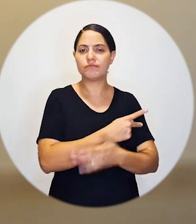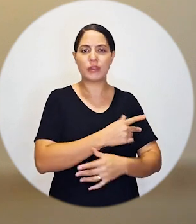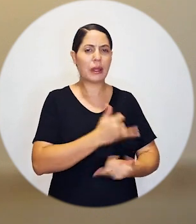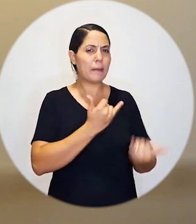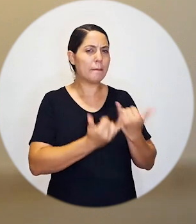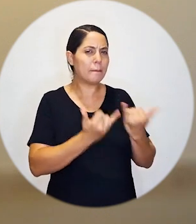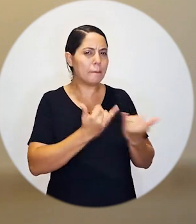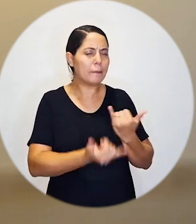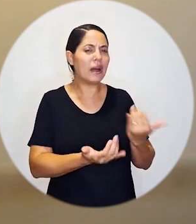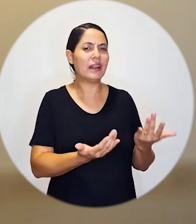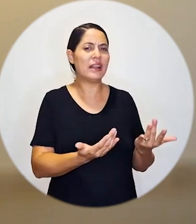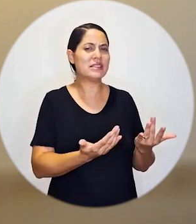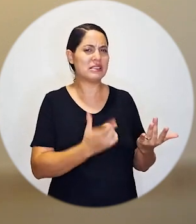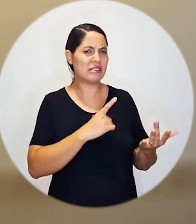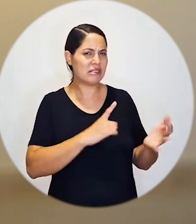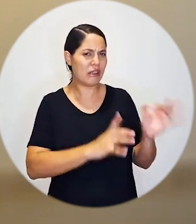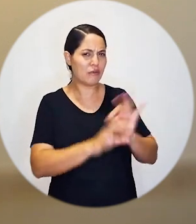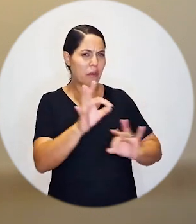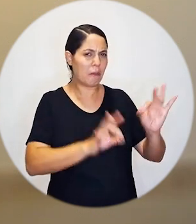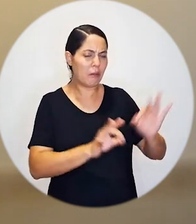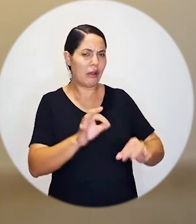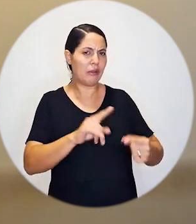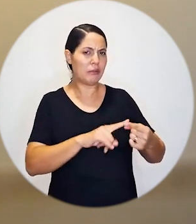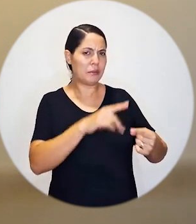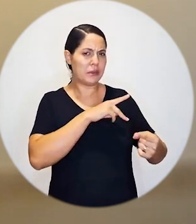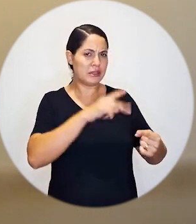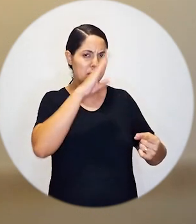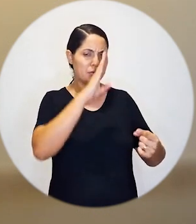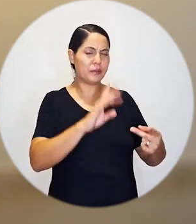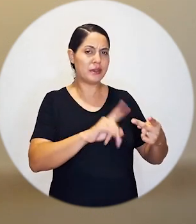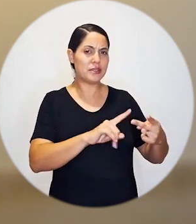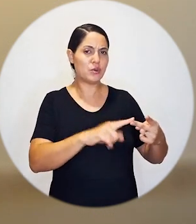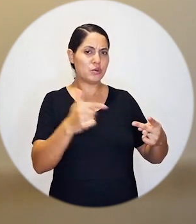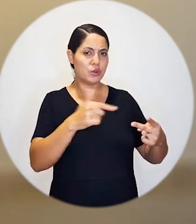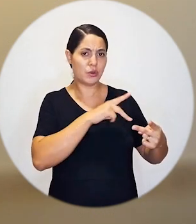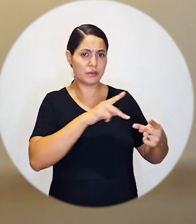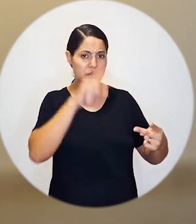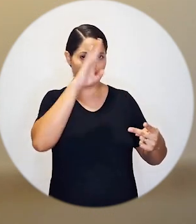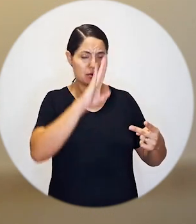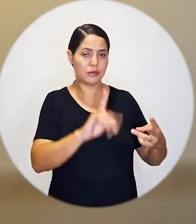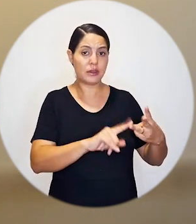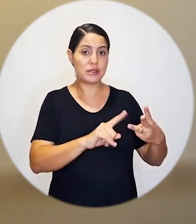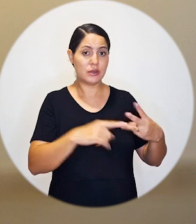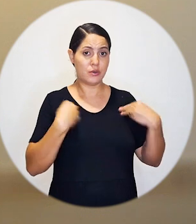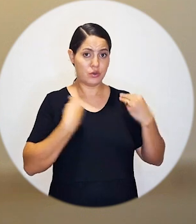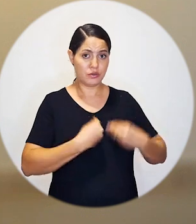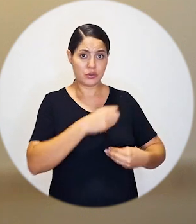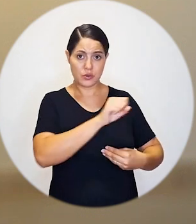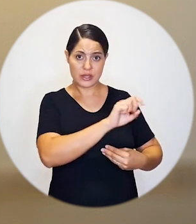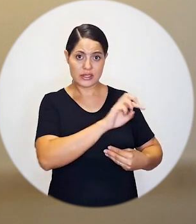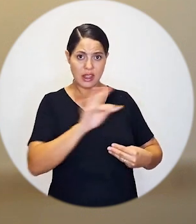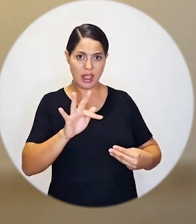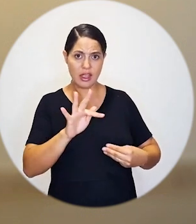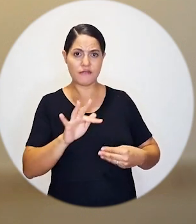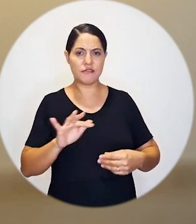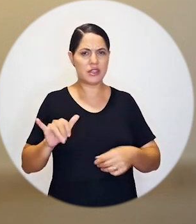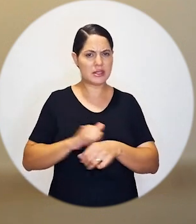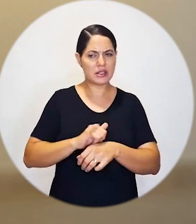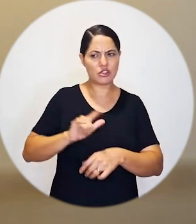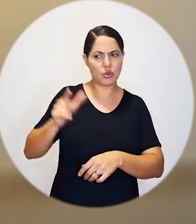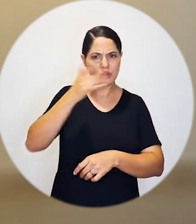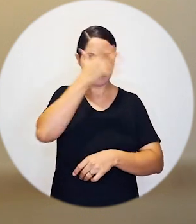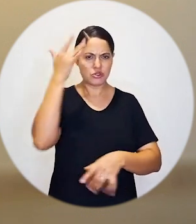um suposto plano para assassinar o presidente, o vice-presidente da República e um ministro do Supremo Tribunal